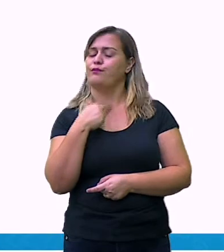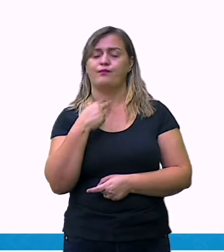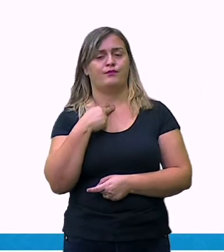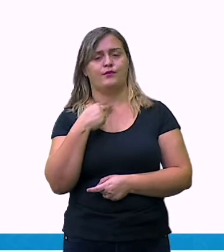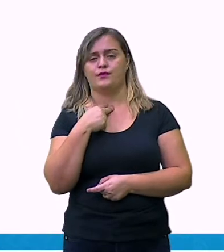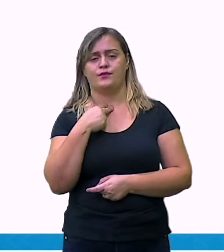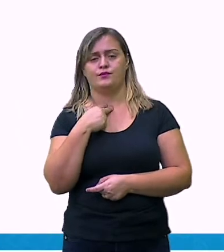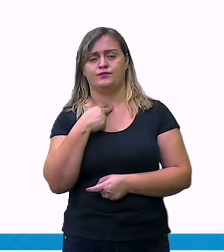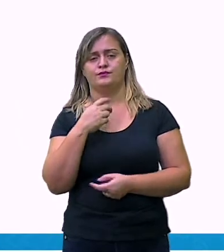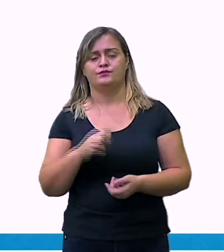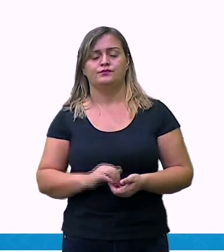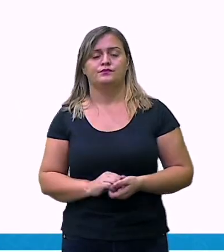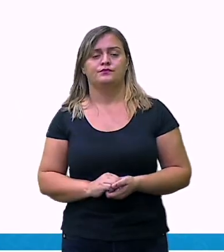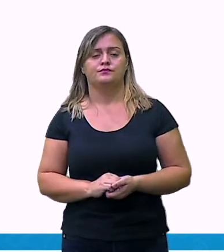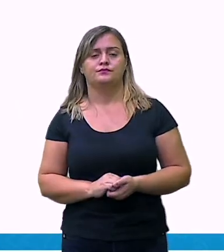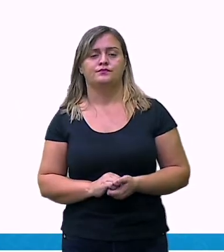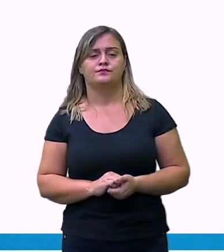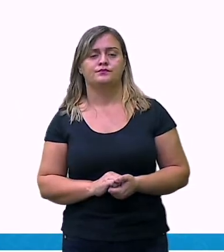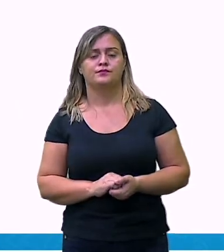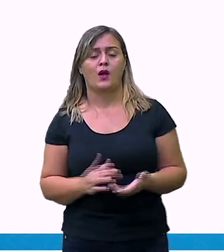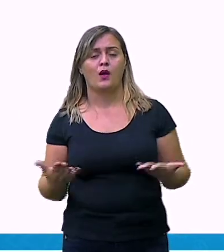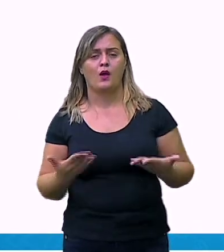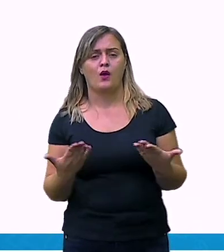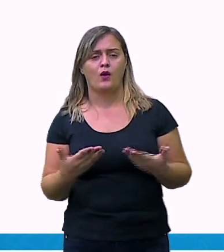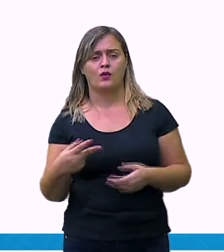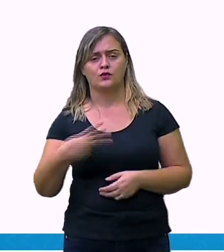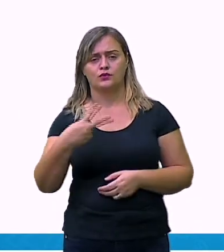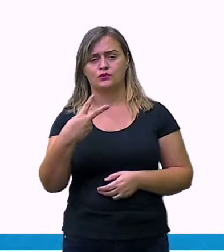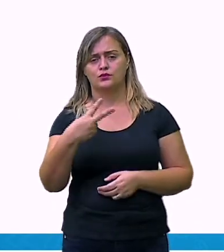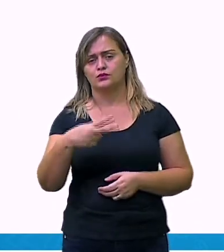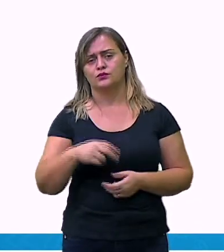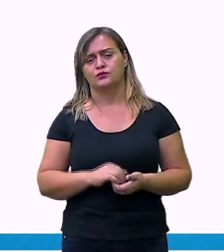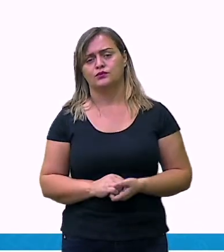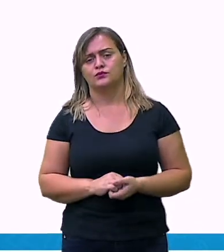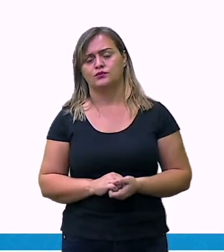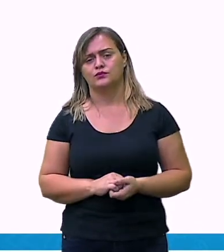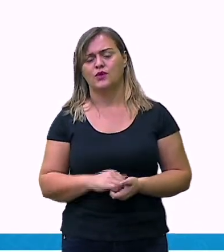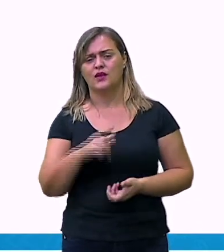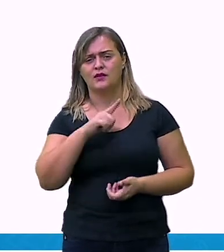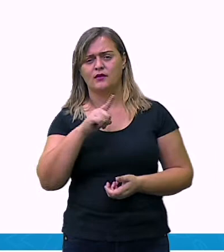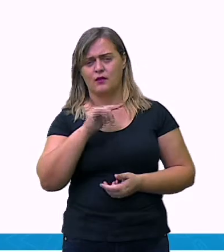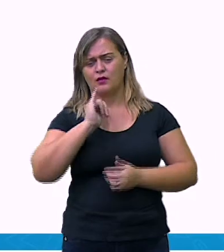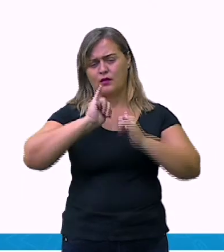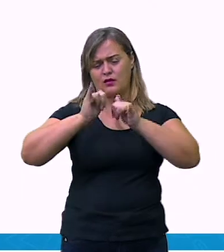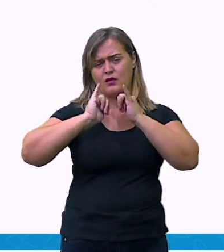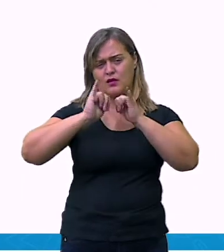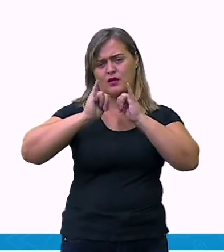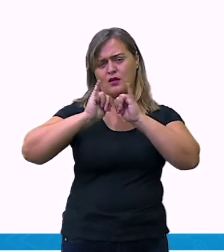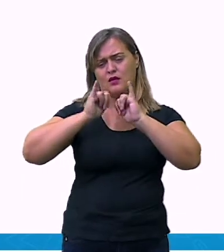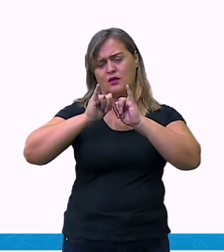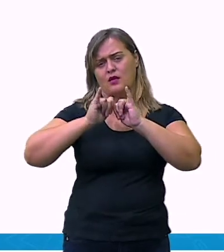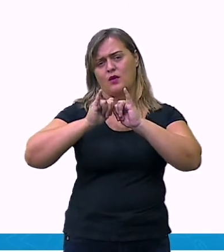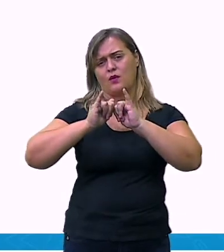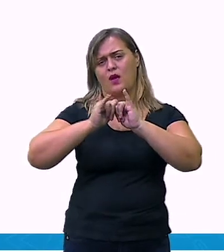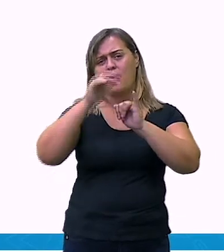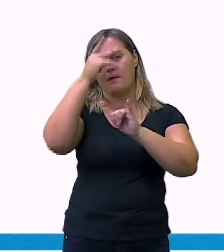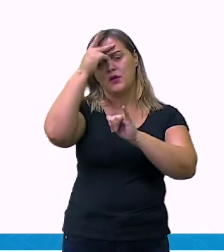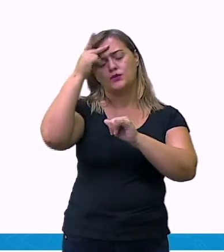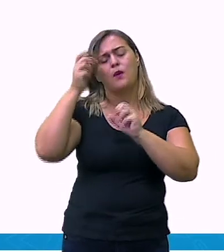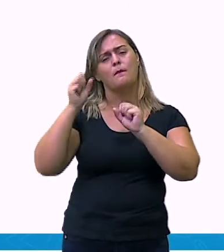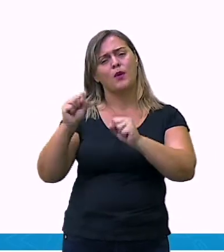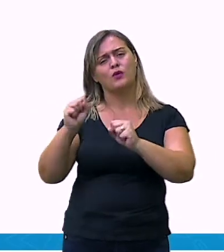de acordo com essa declaração, as pessoas podem ser presas por suas ideias e